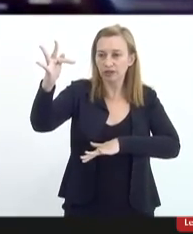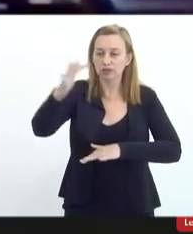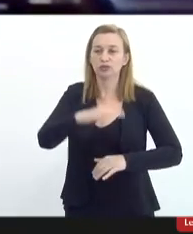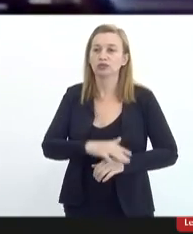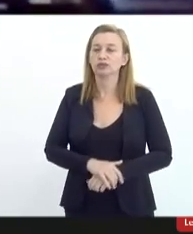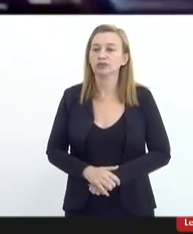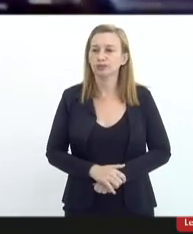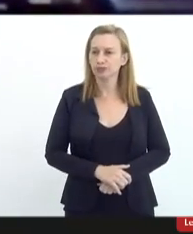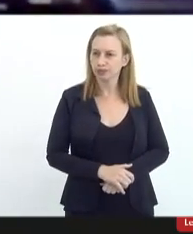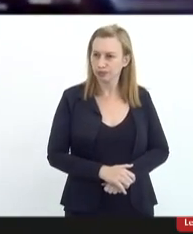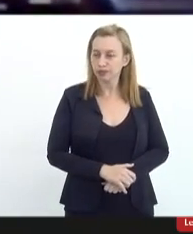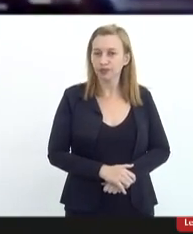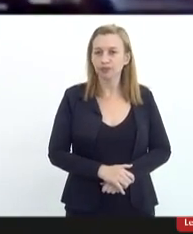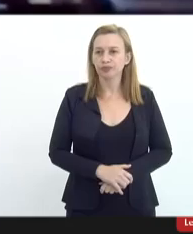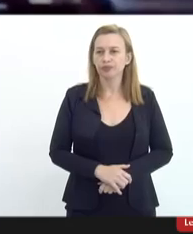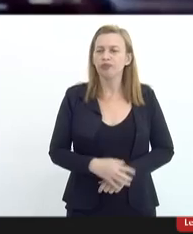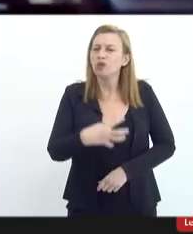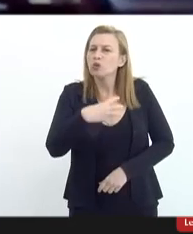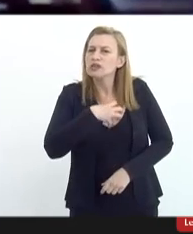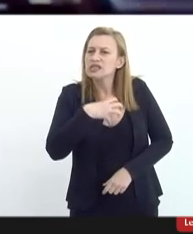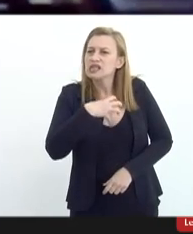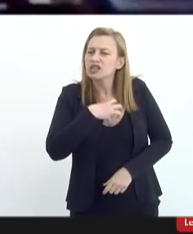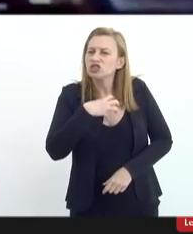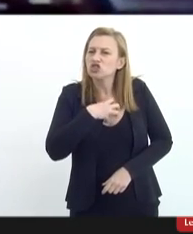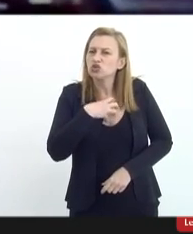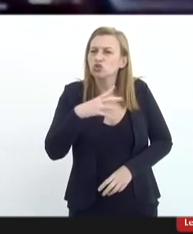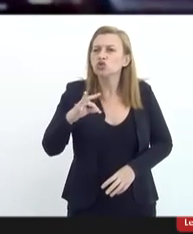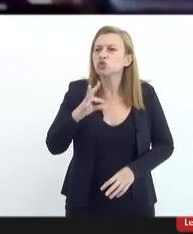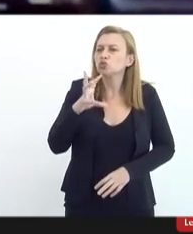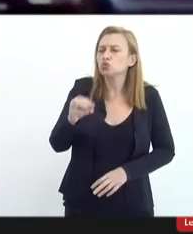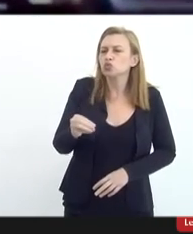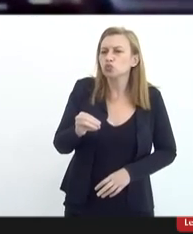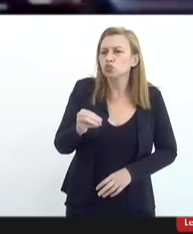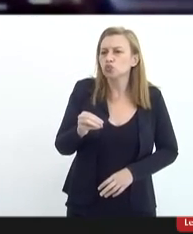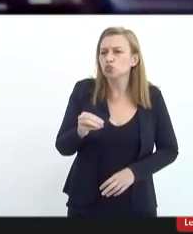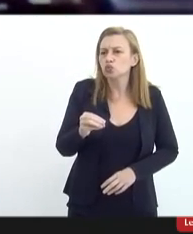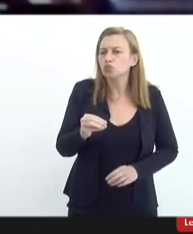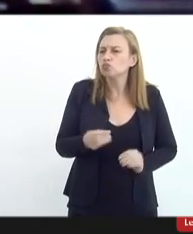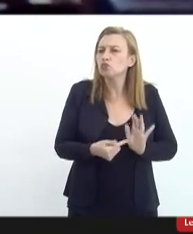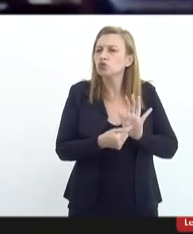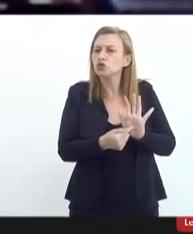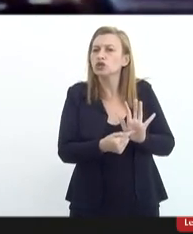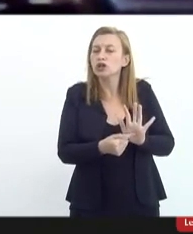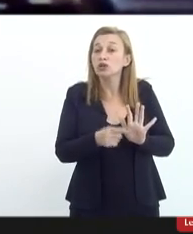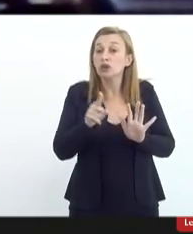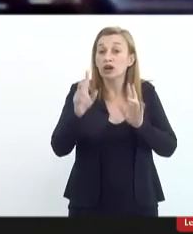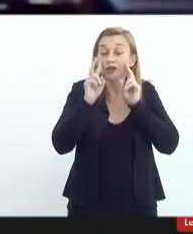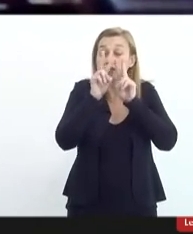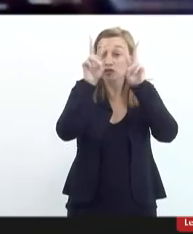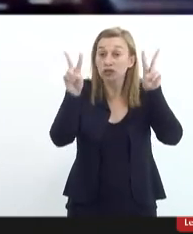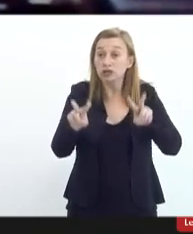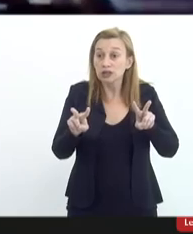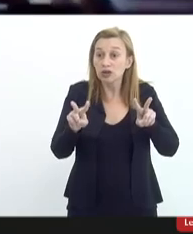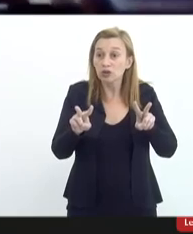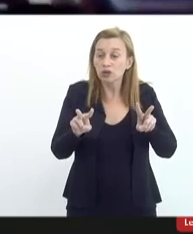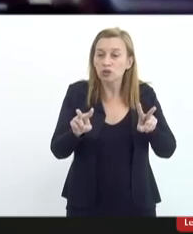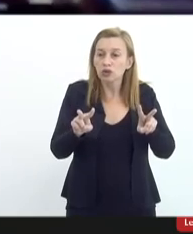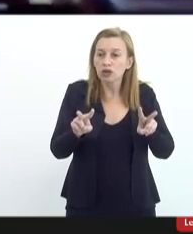vejam bem, o sentido disso é dado com aquela visão de